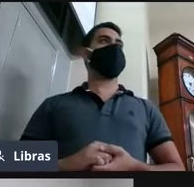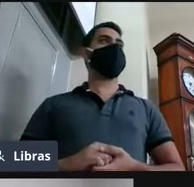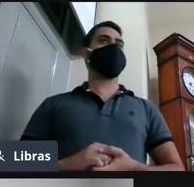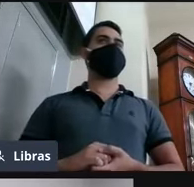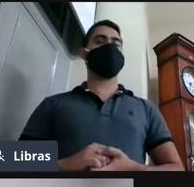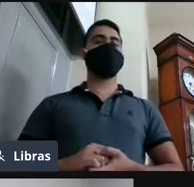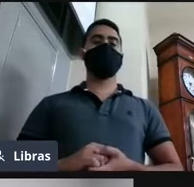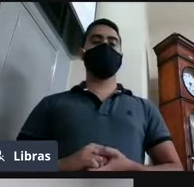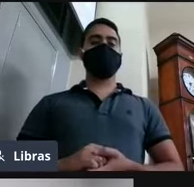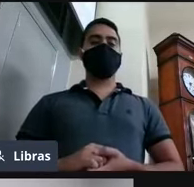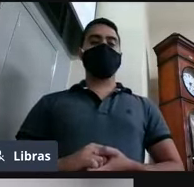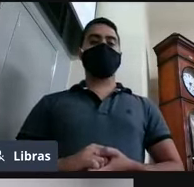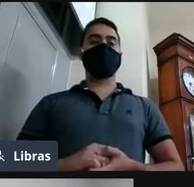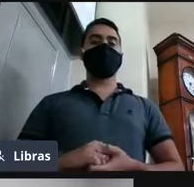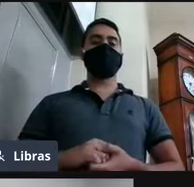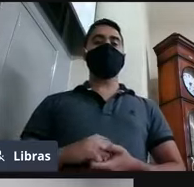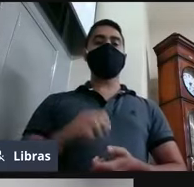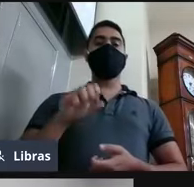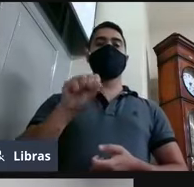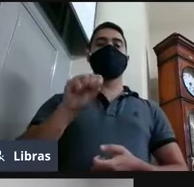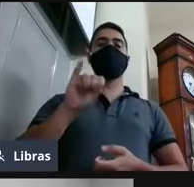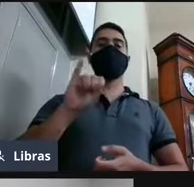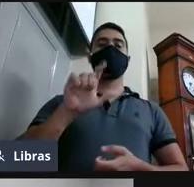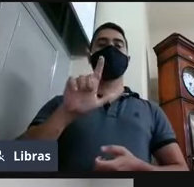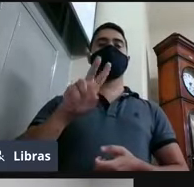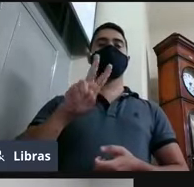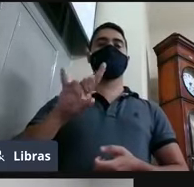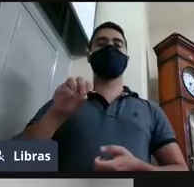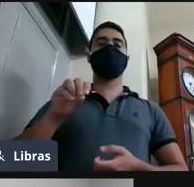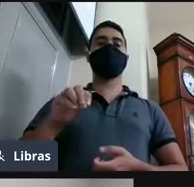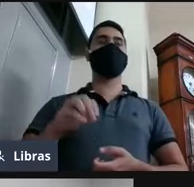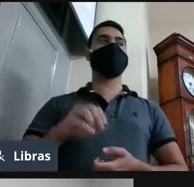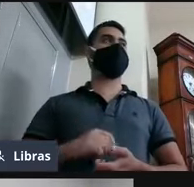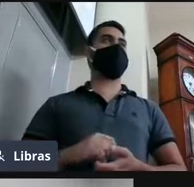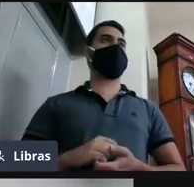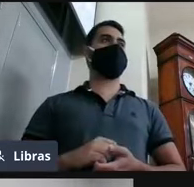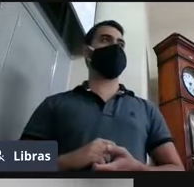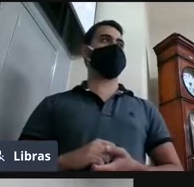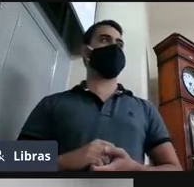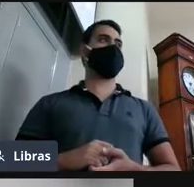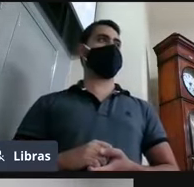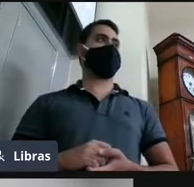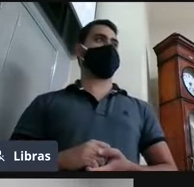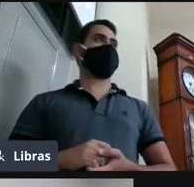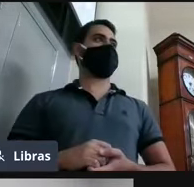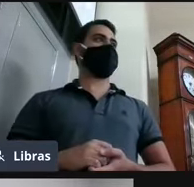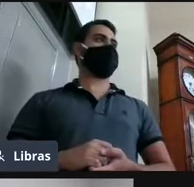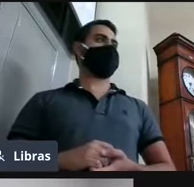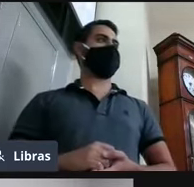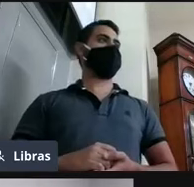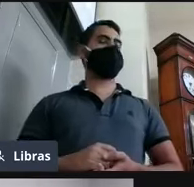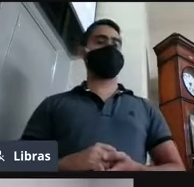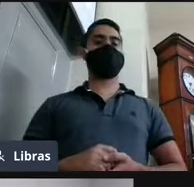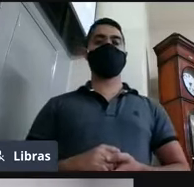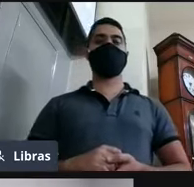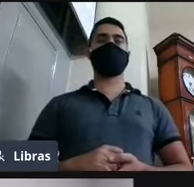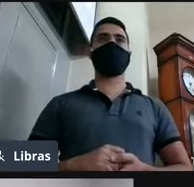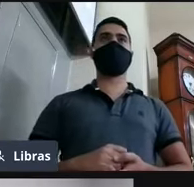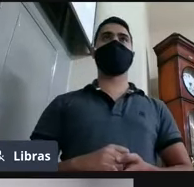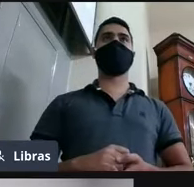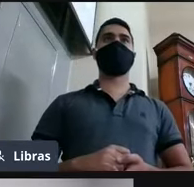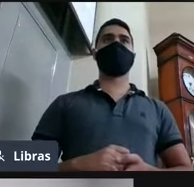presente. Vereador Silvio Rogério Furtado da Graça, Silvio Graça. Presente, presidente. Vamos agora...